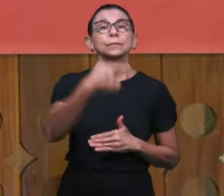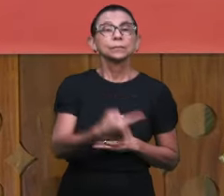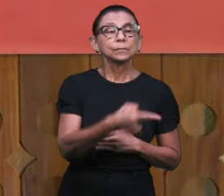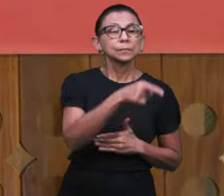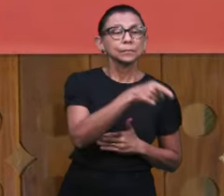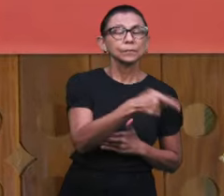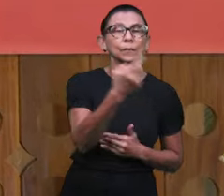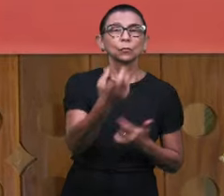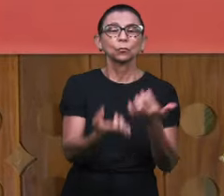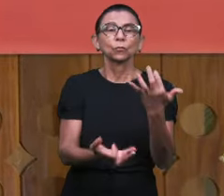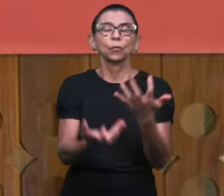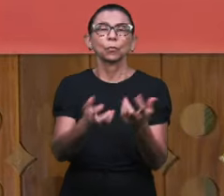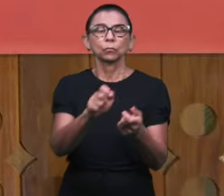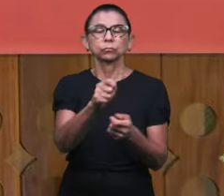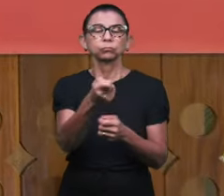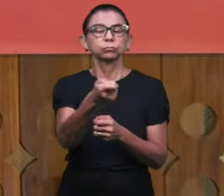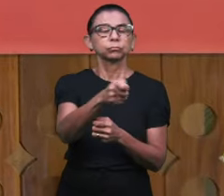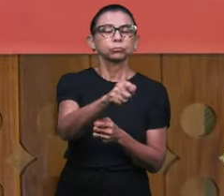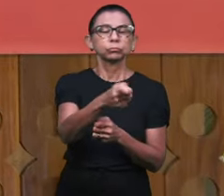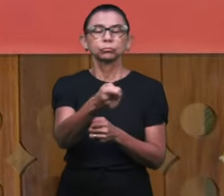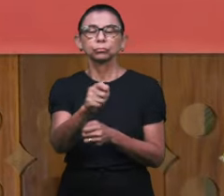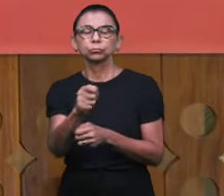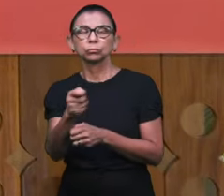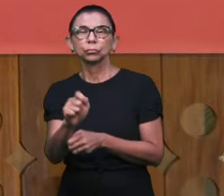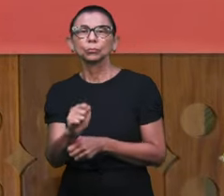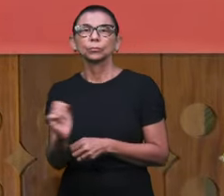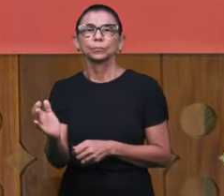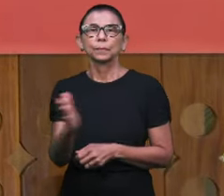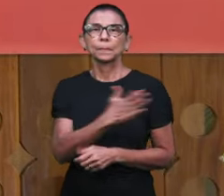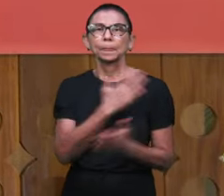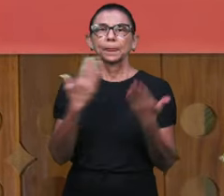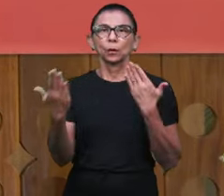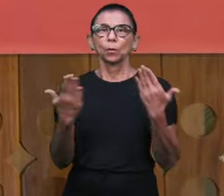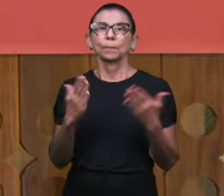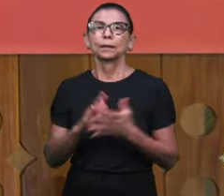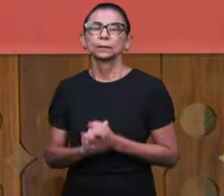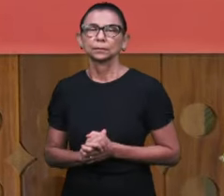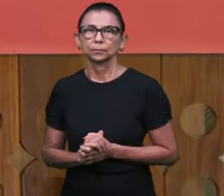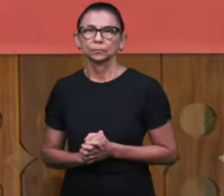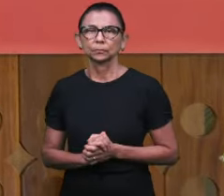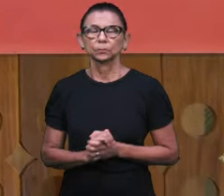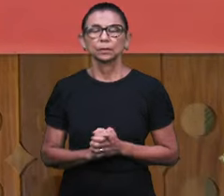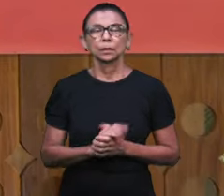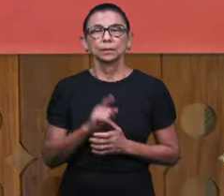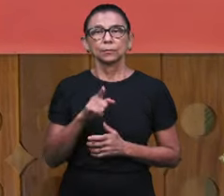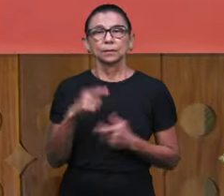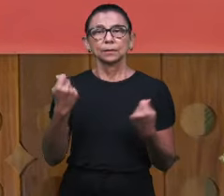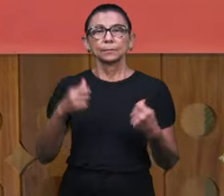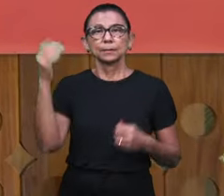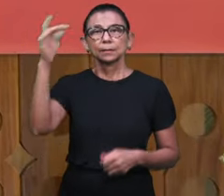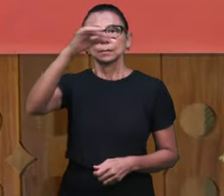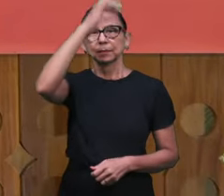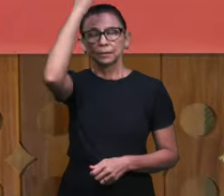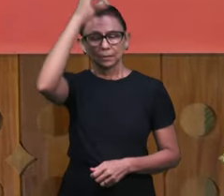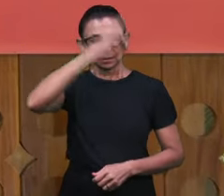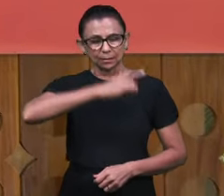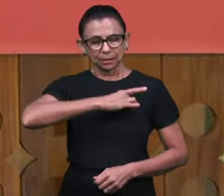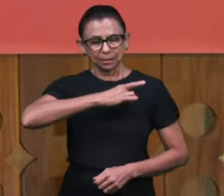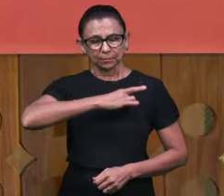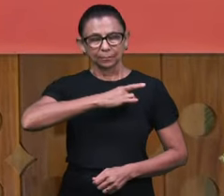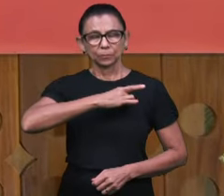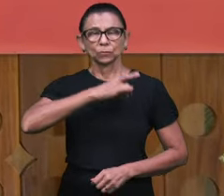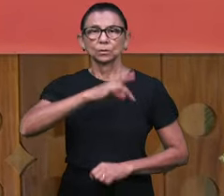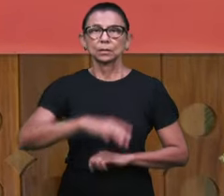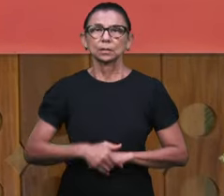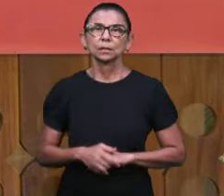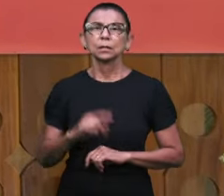Espírito Santo, ele tem que ir para o fogo, ele tem que saber o que é que você está fazendo aqui, qual é a sua função. O Senhor te chamou